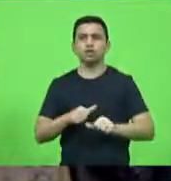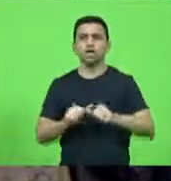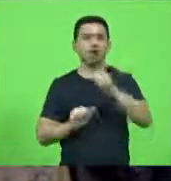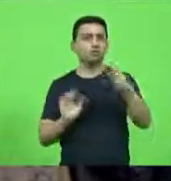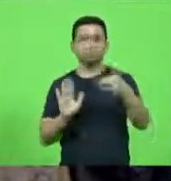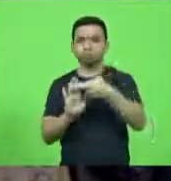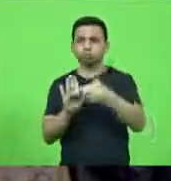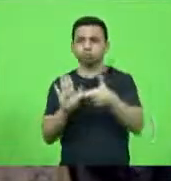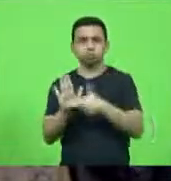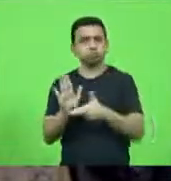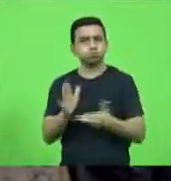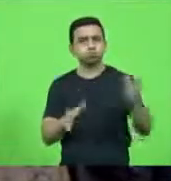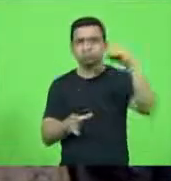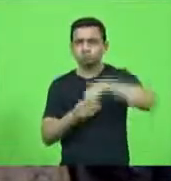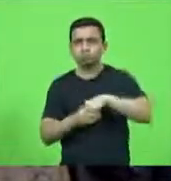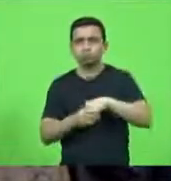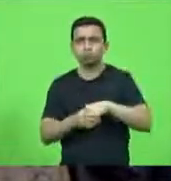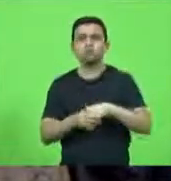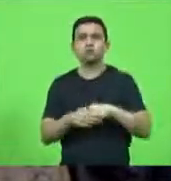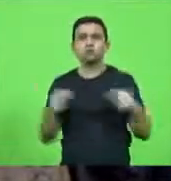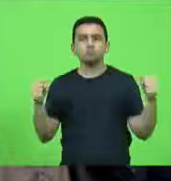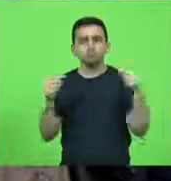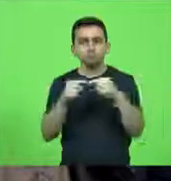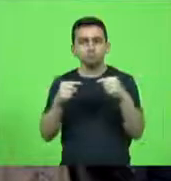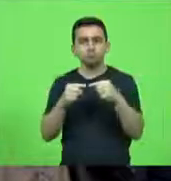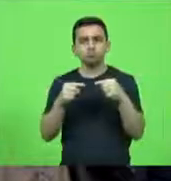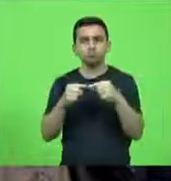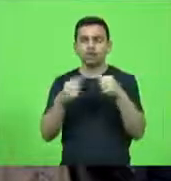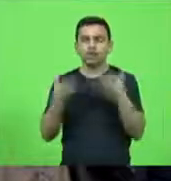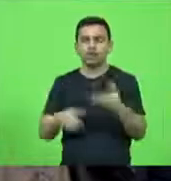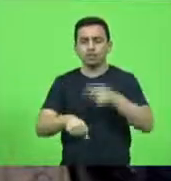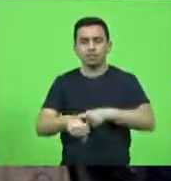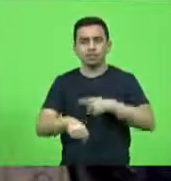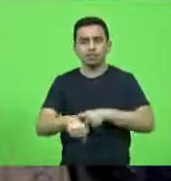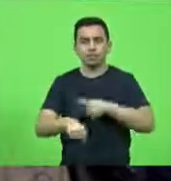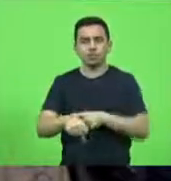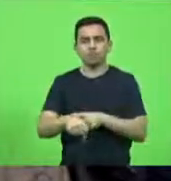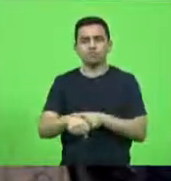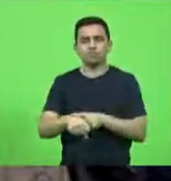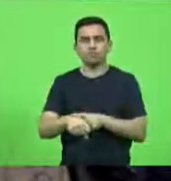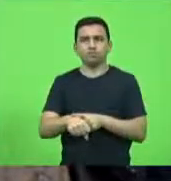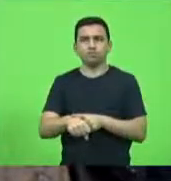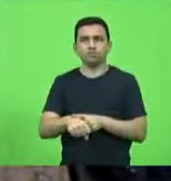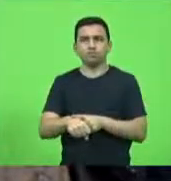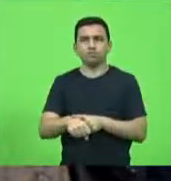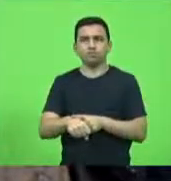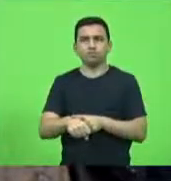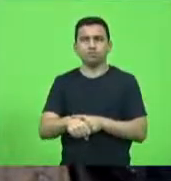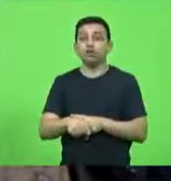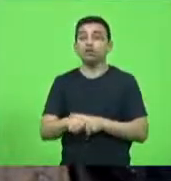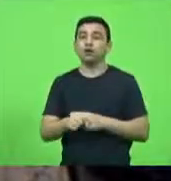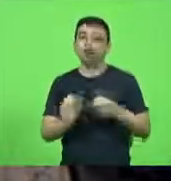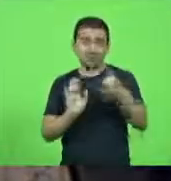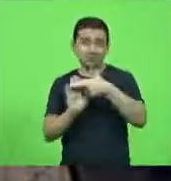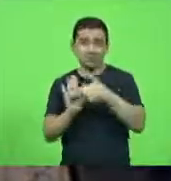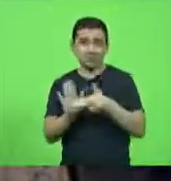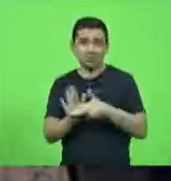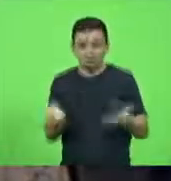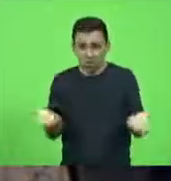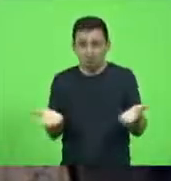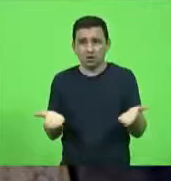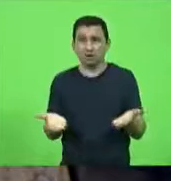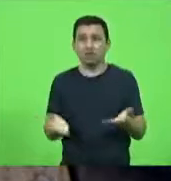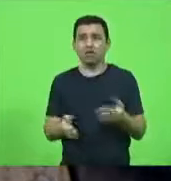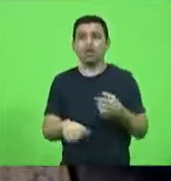regimento interno no que se refere aos prazos. Nós, porque esse, como o regimento está formado hoje, o